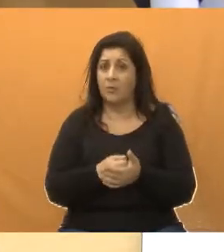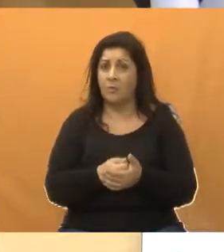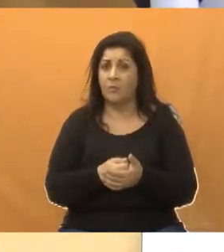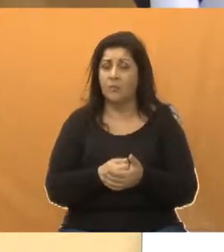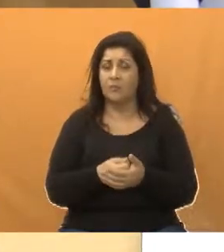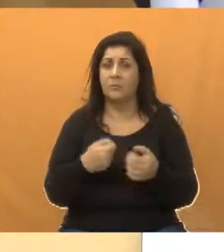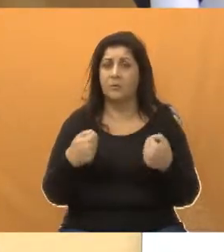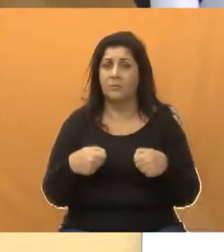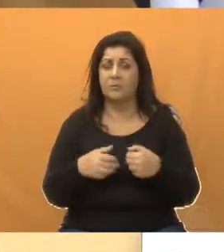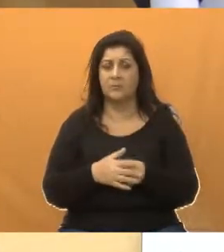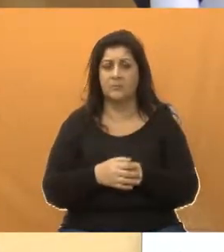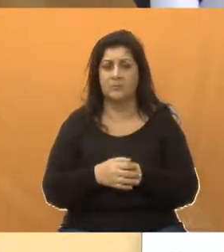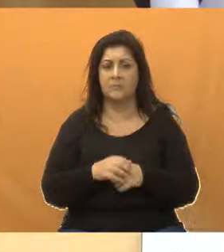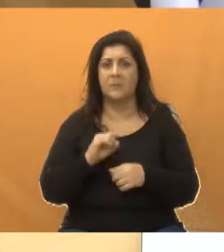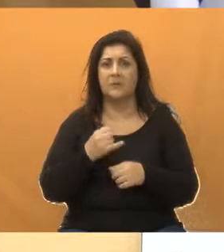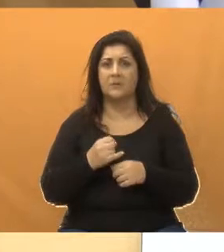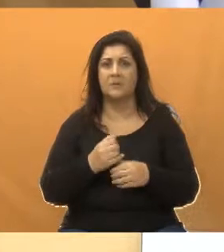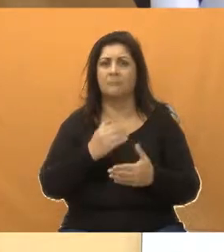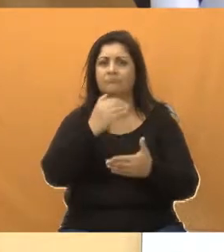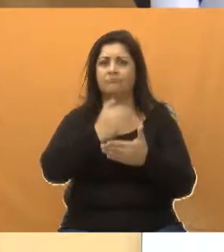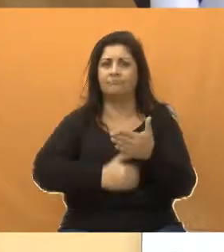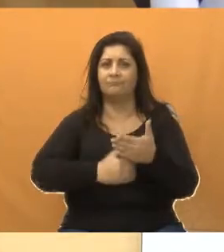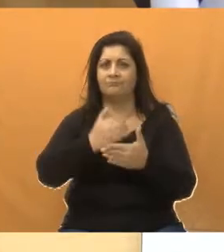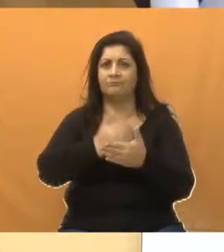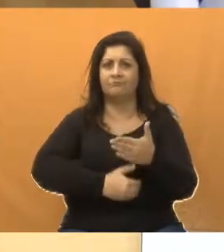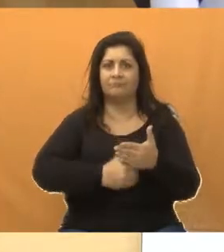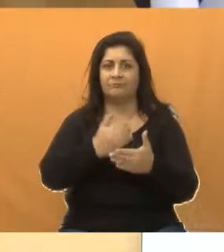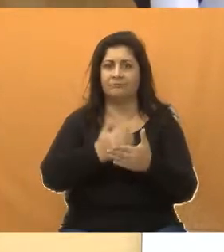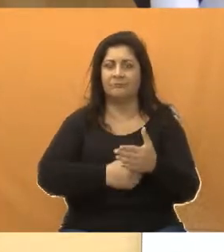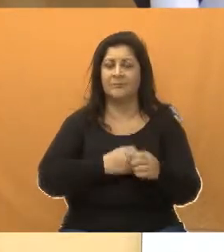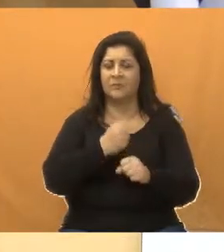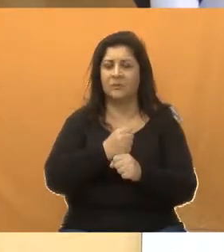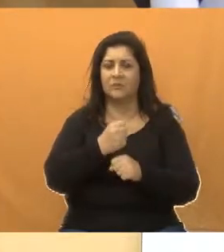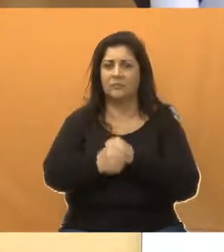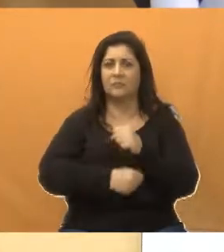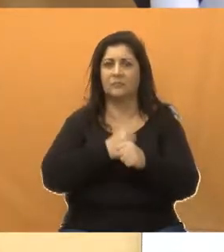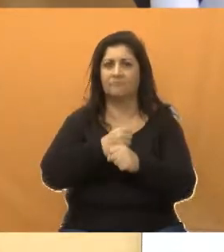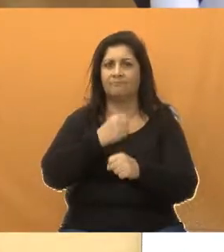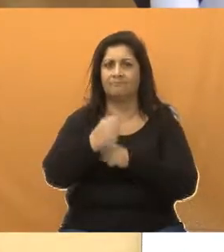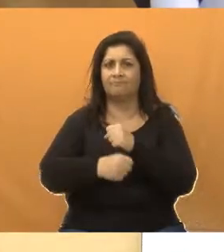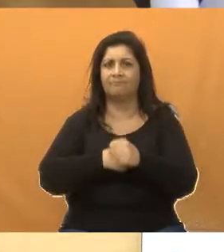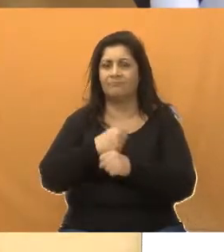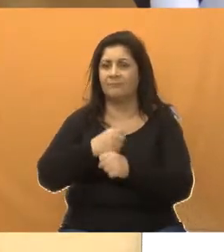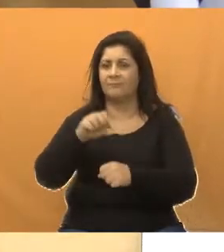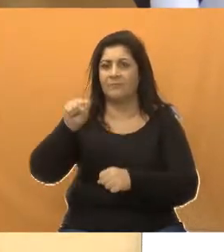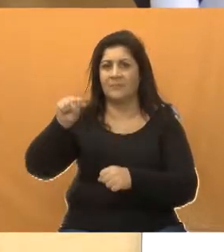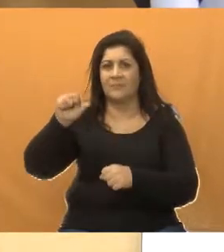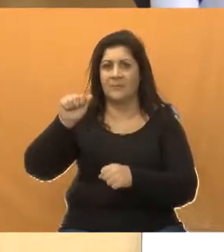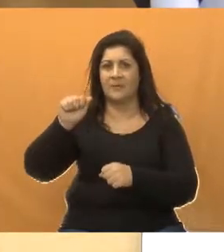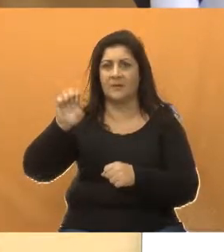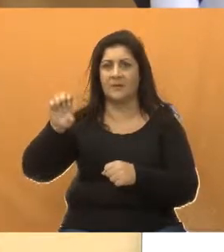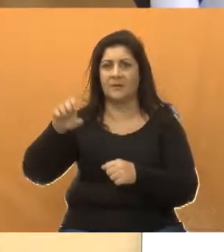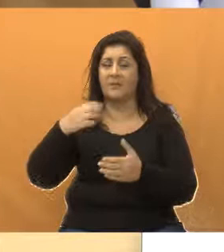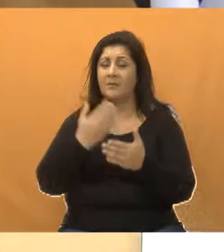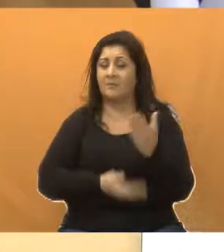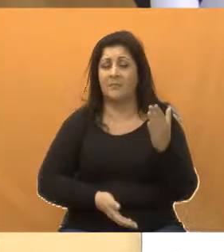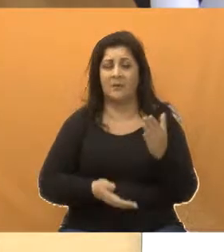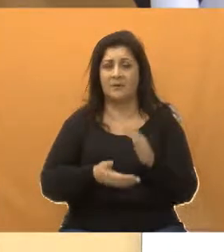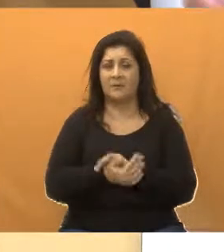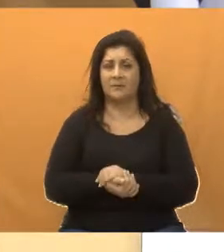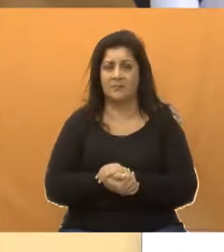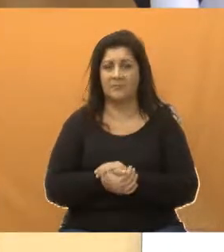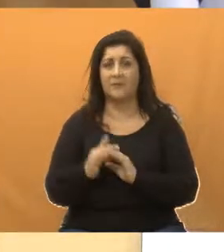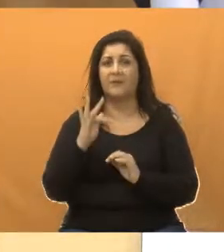tempo retirar anualmente muito dinheiro das contas do SAI e faz com que o SAI